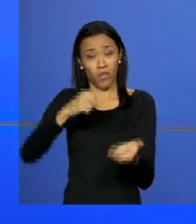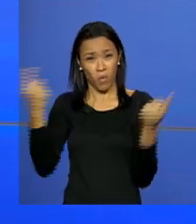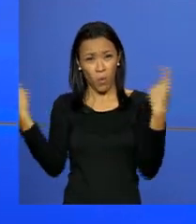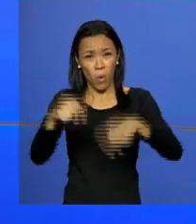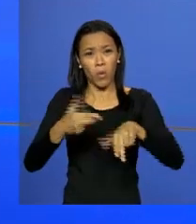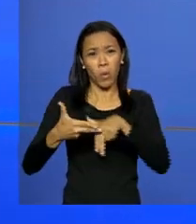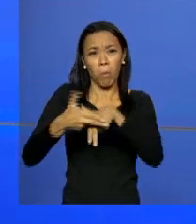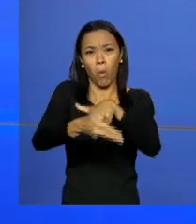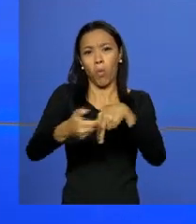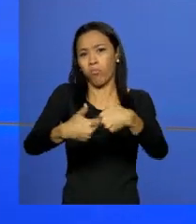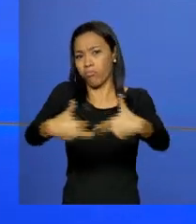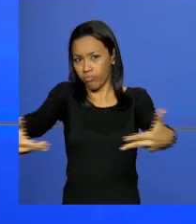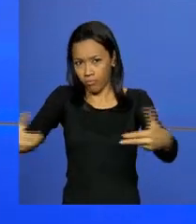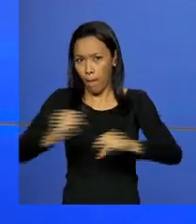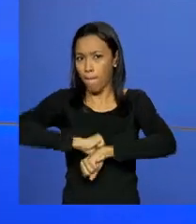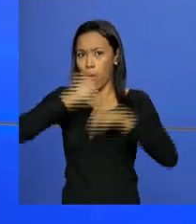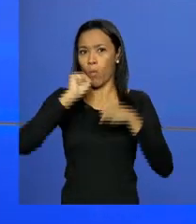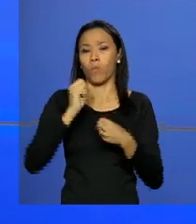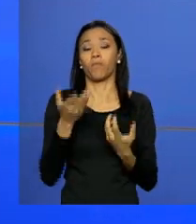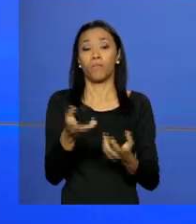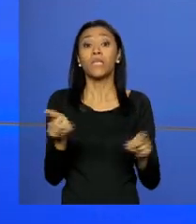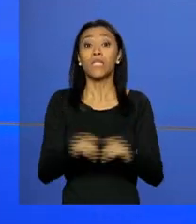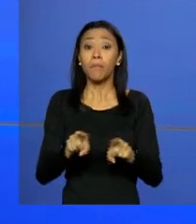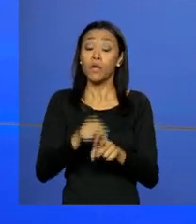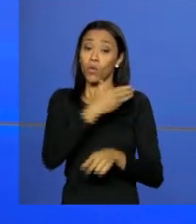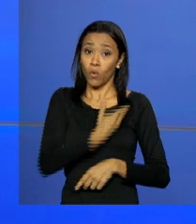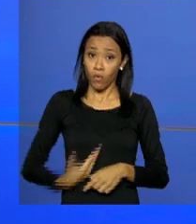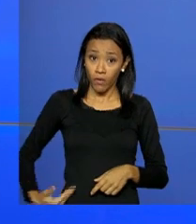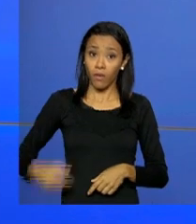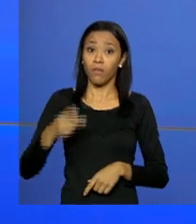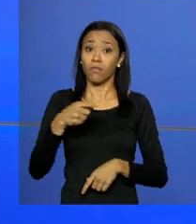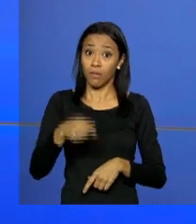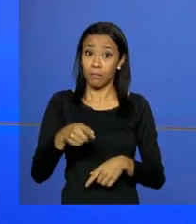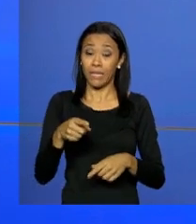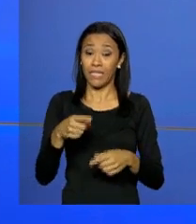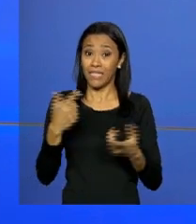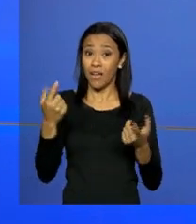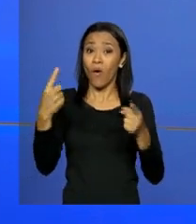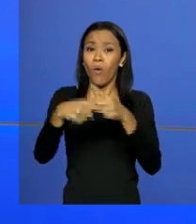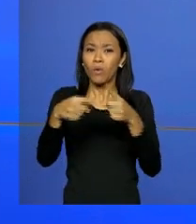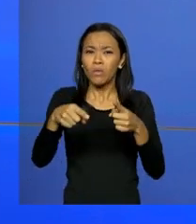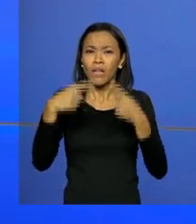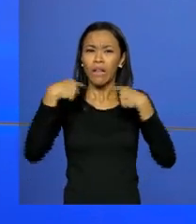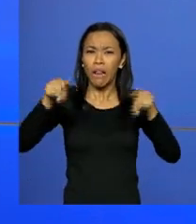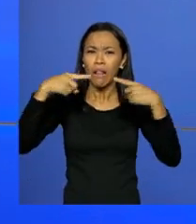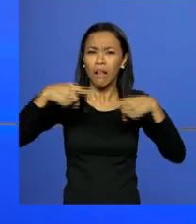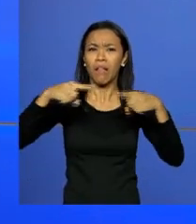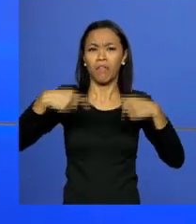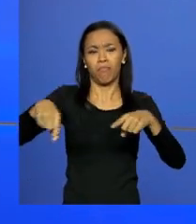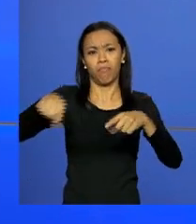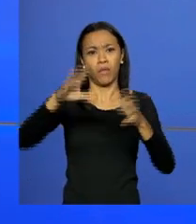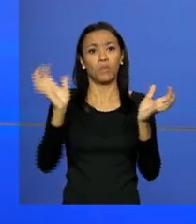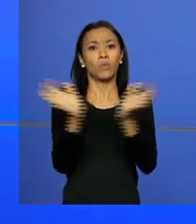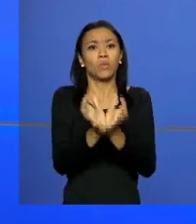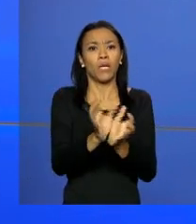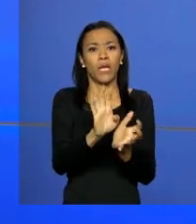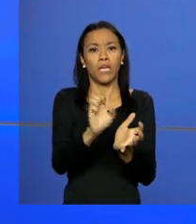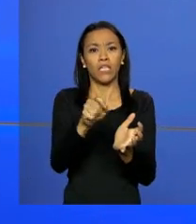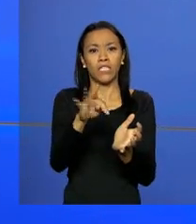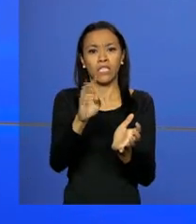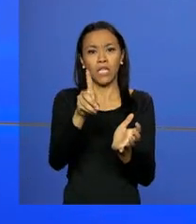terrorismo o governo brasileiro também manifestou condenação ao atentado reivindicado pelos terroristas do Estado